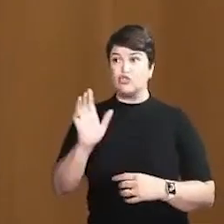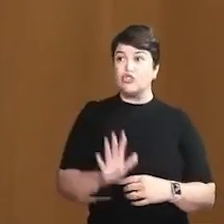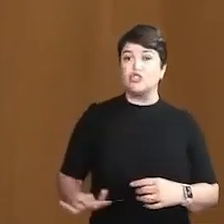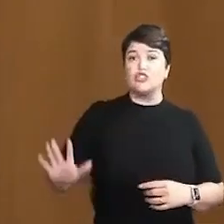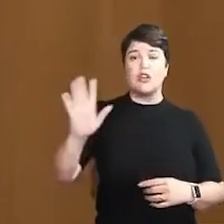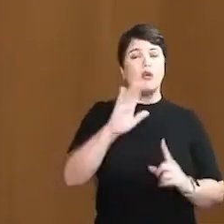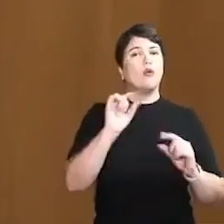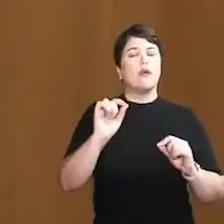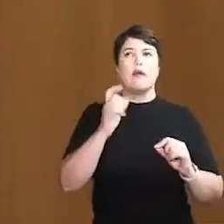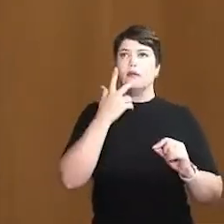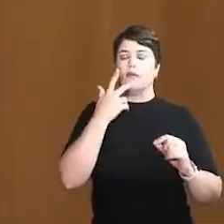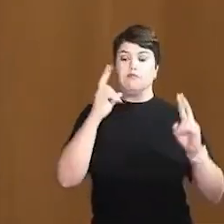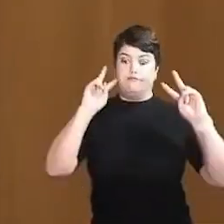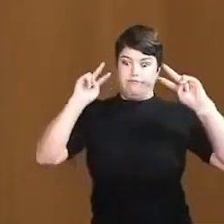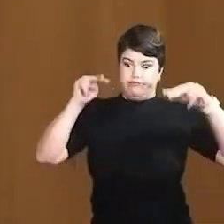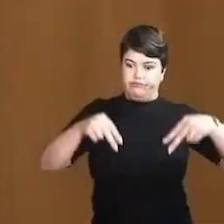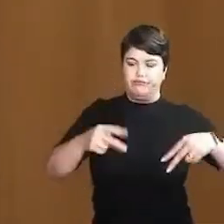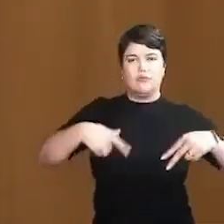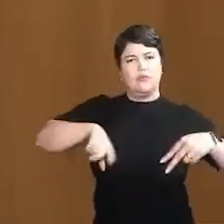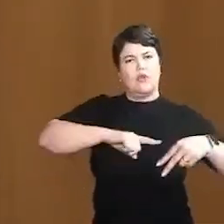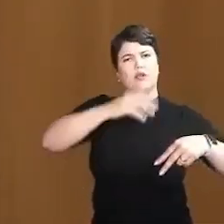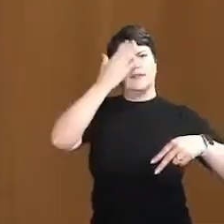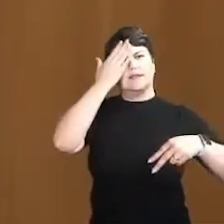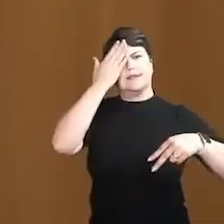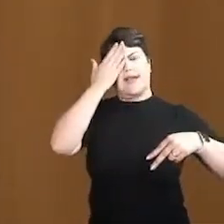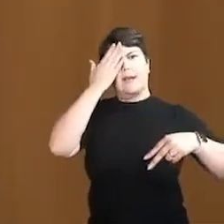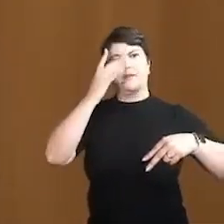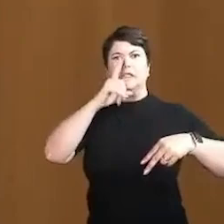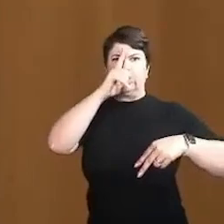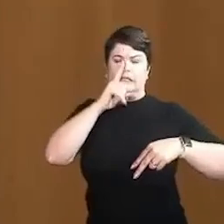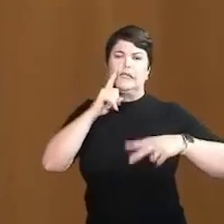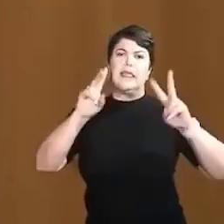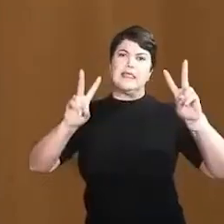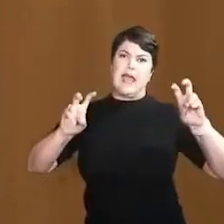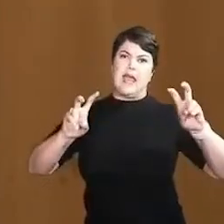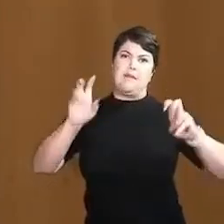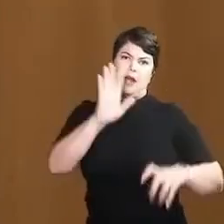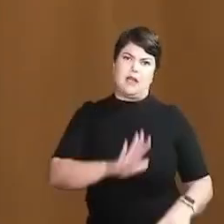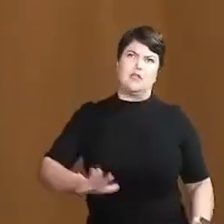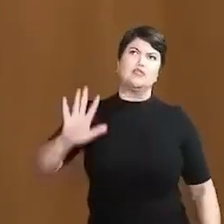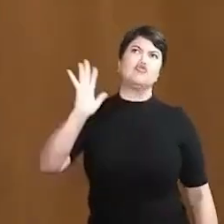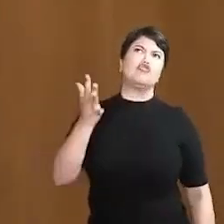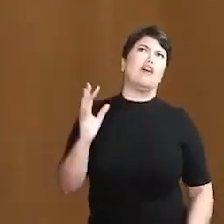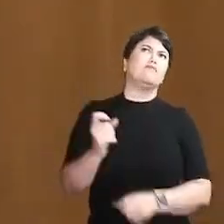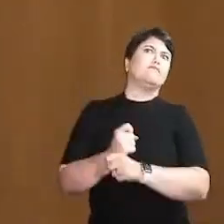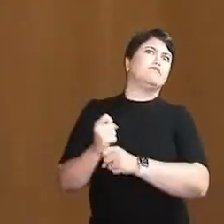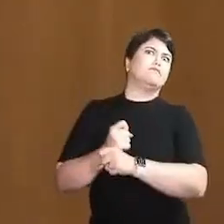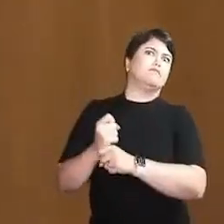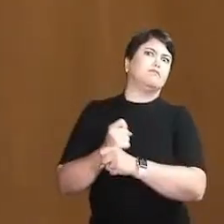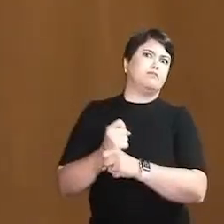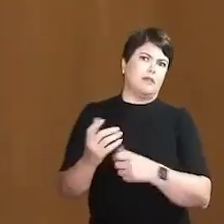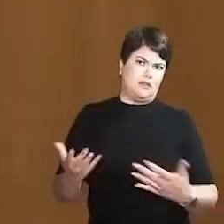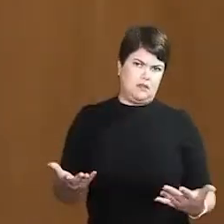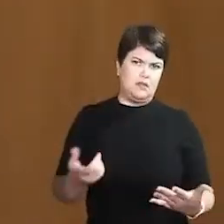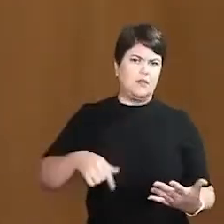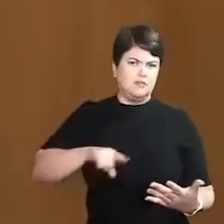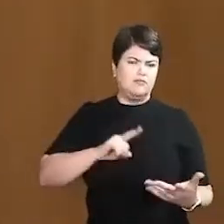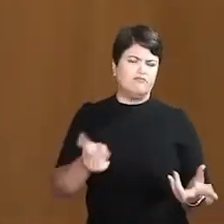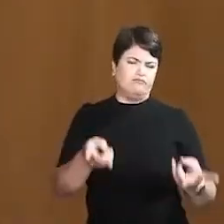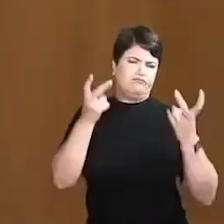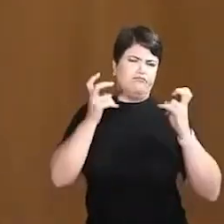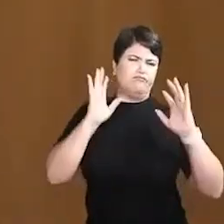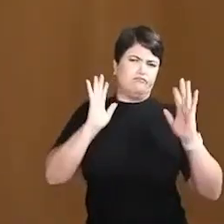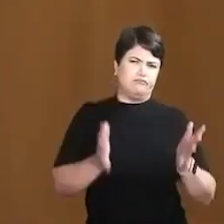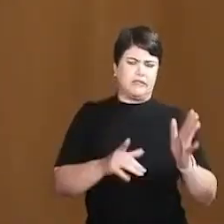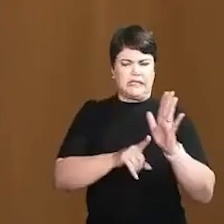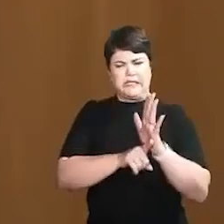ganhou proporções como nós sabemos de grave tema nacional há décadas nós vemos